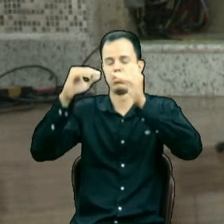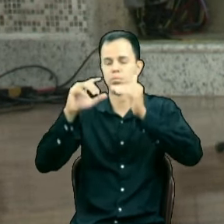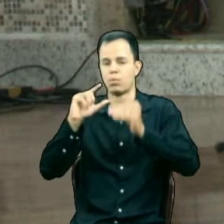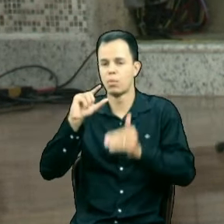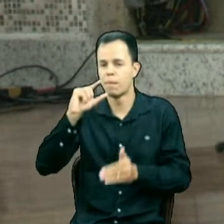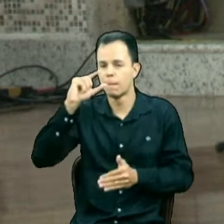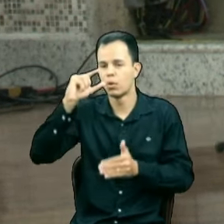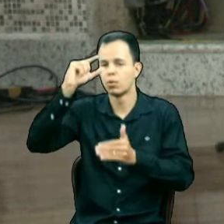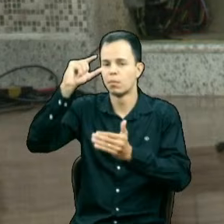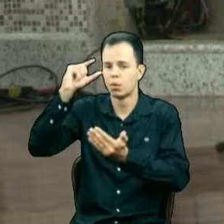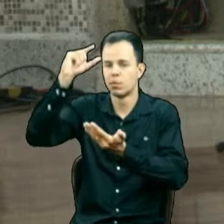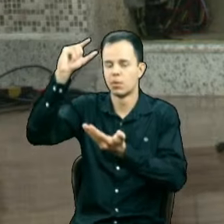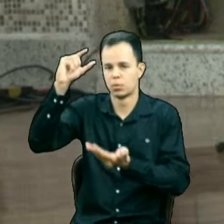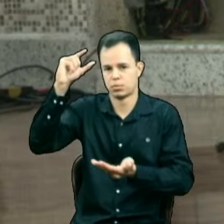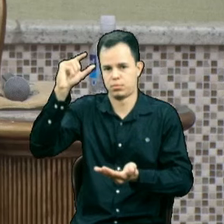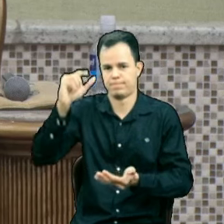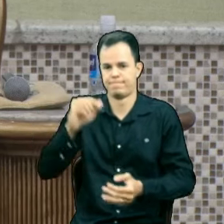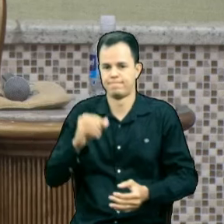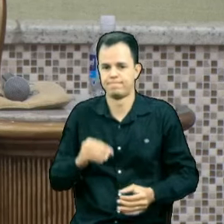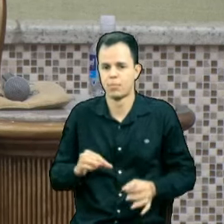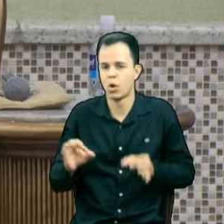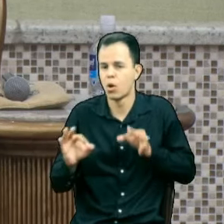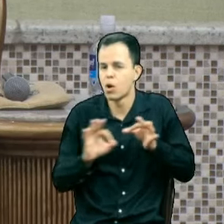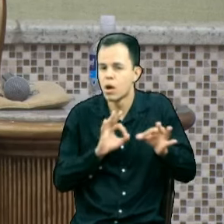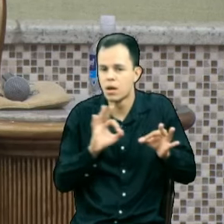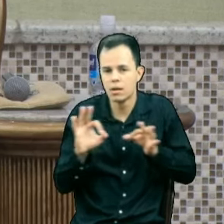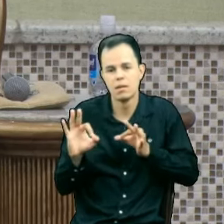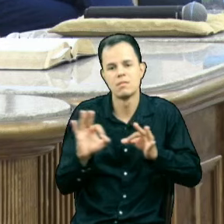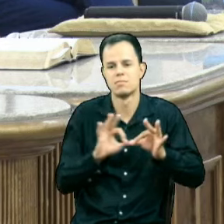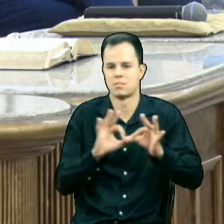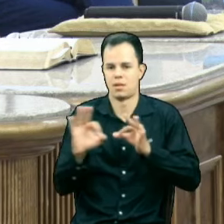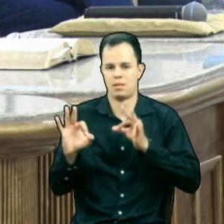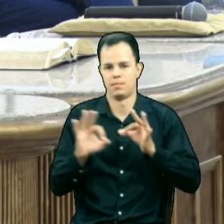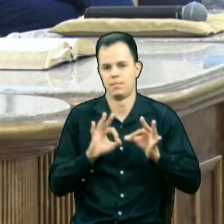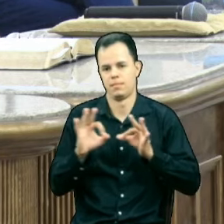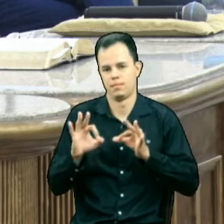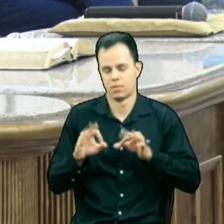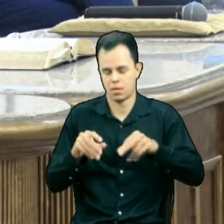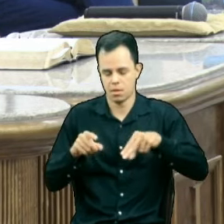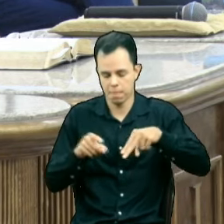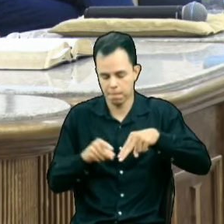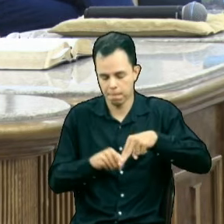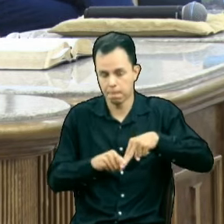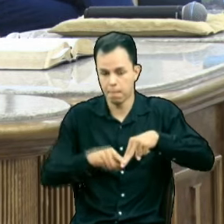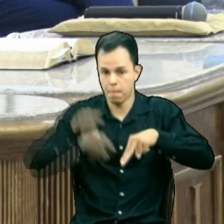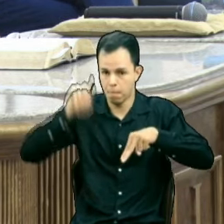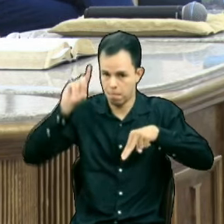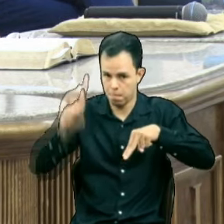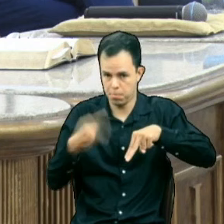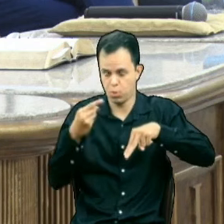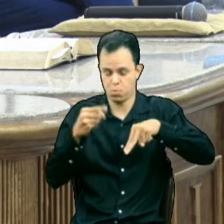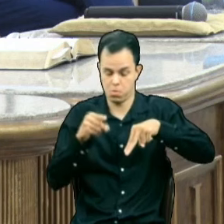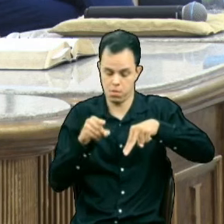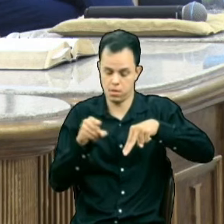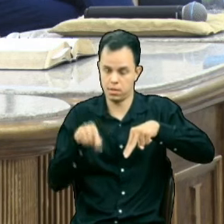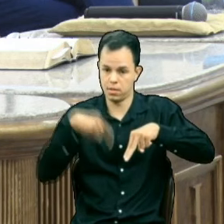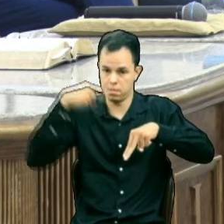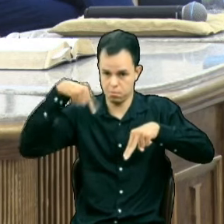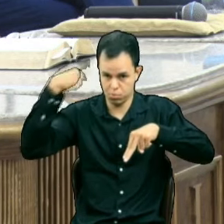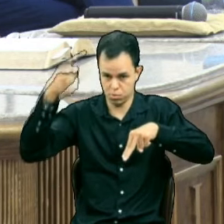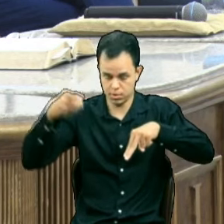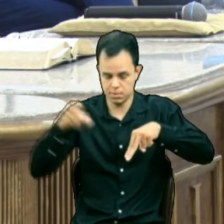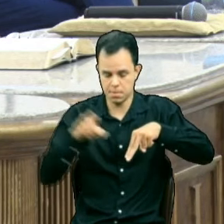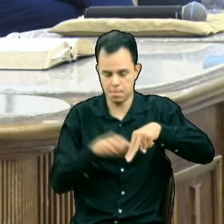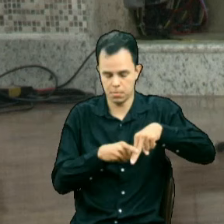coisa sistemática organizada metódica regular de 1000 em 1000 metros e